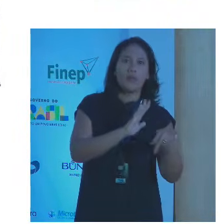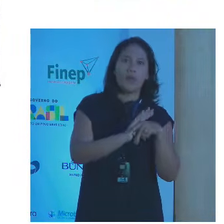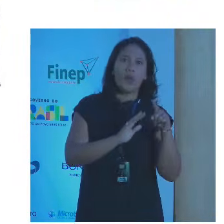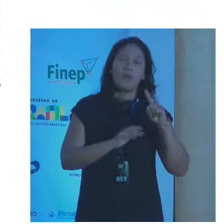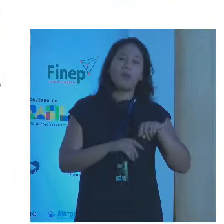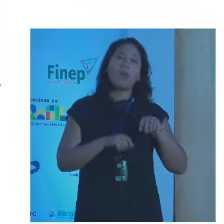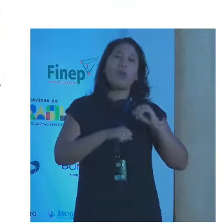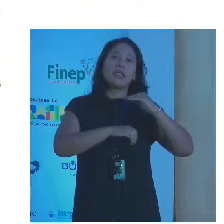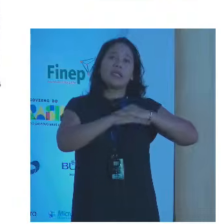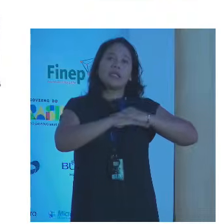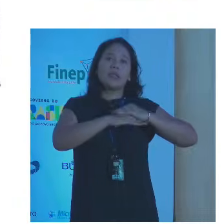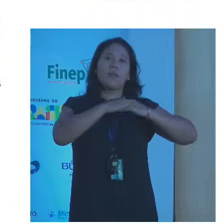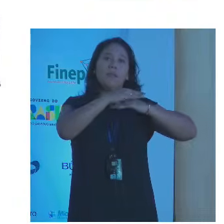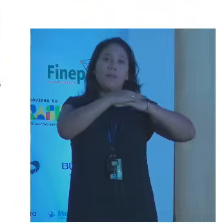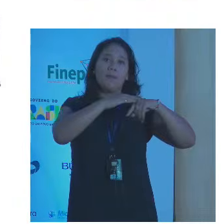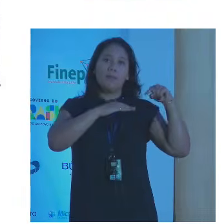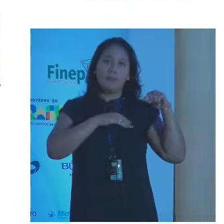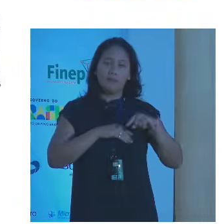por exemplo.